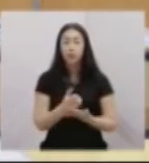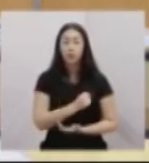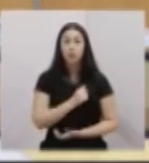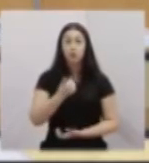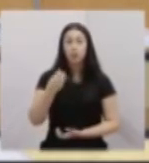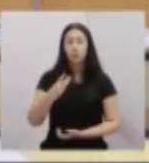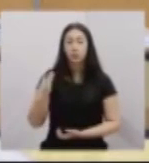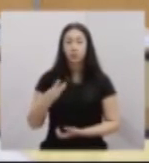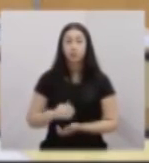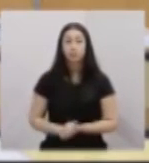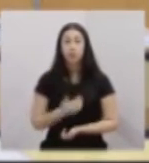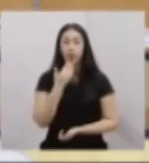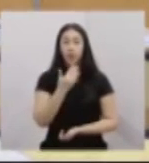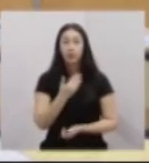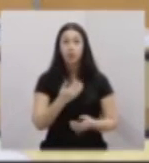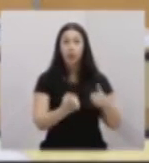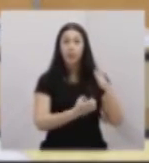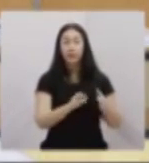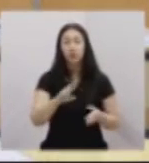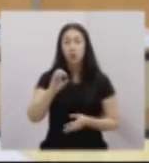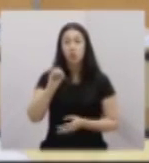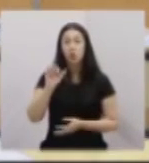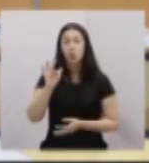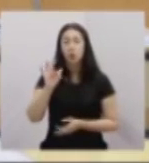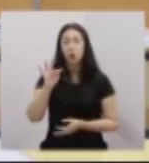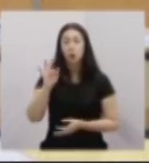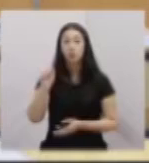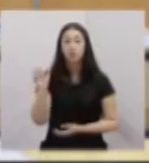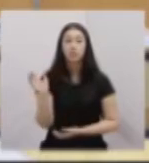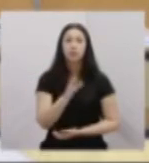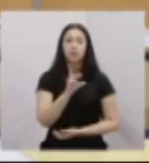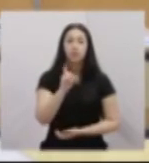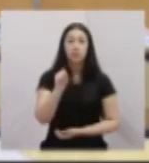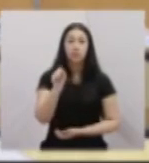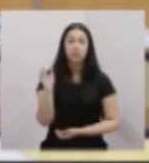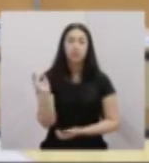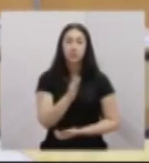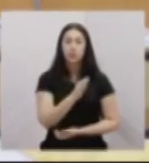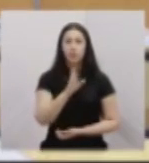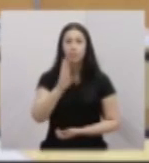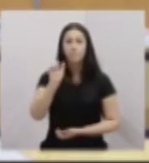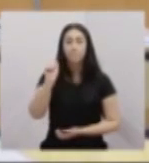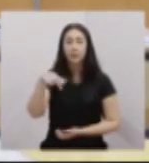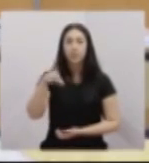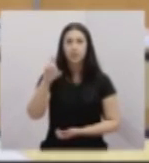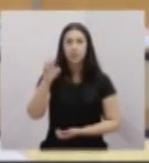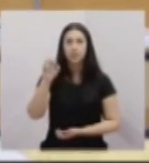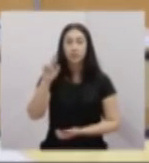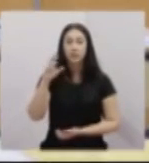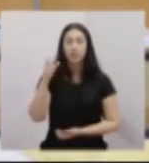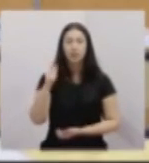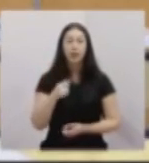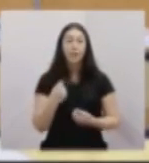133, a concessionária Rota das Bandeiras, solicitando urgente recapeamento em toda extensão da Estrada Velha